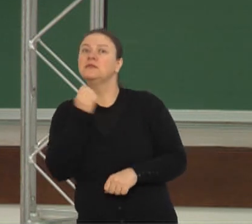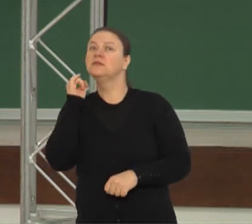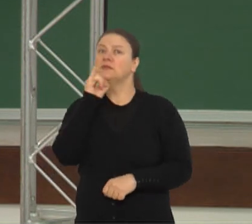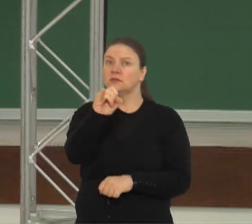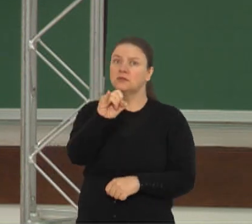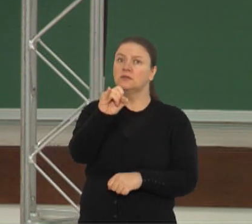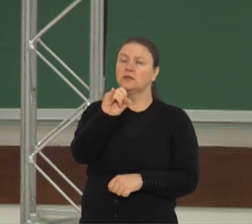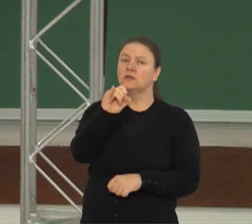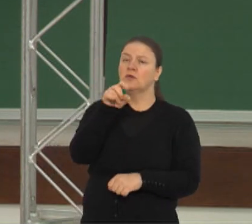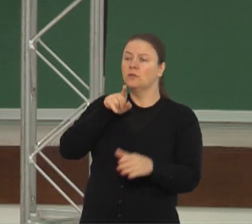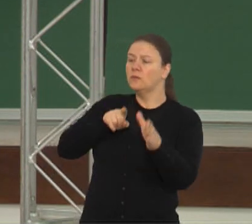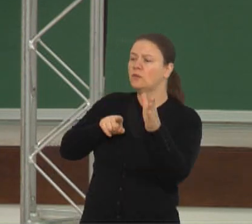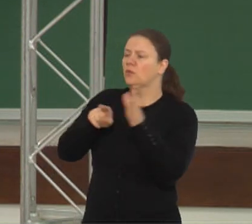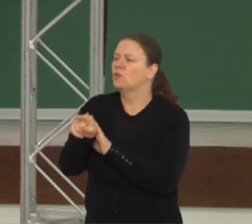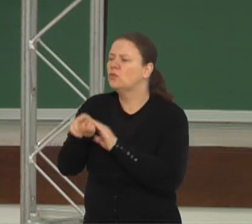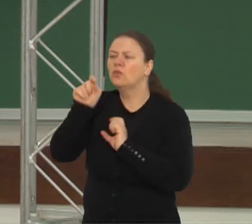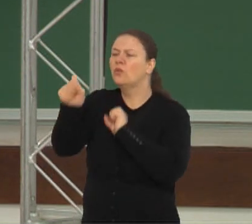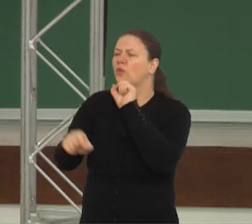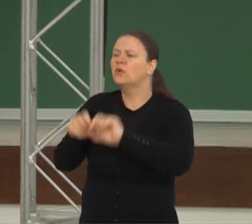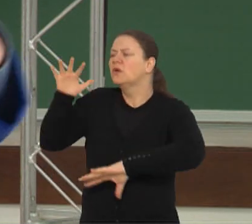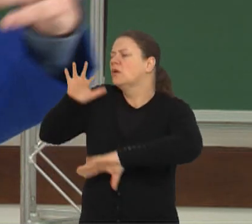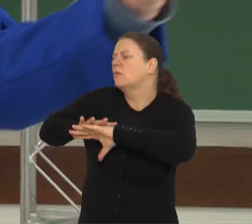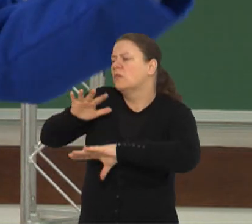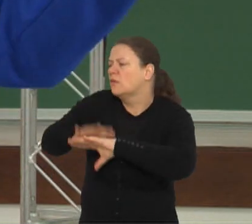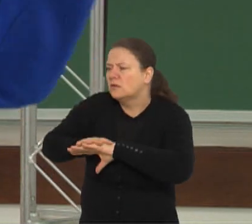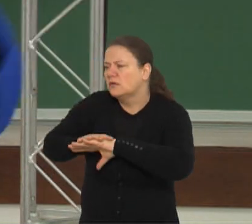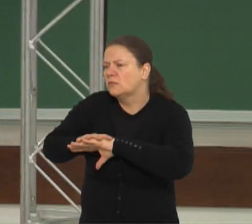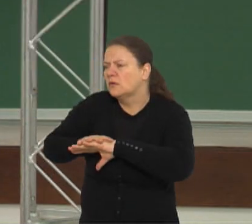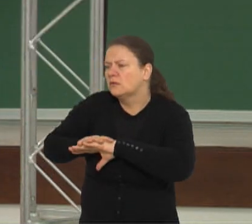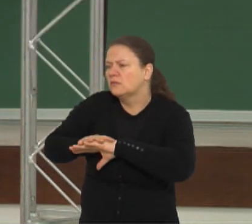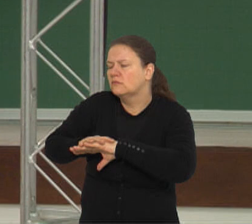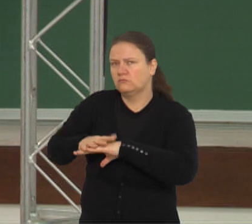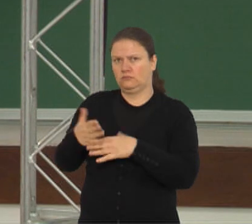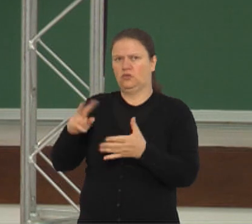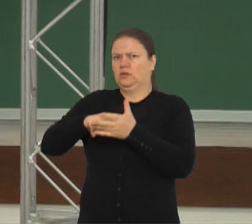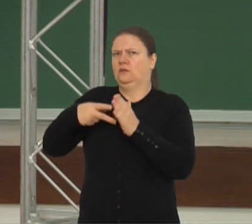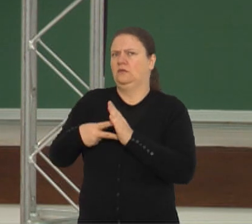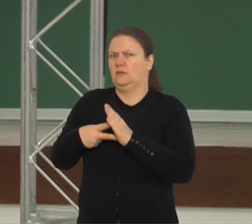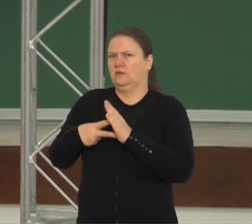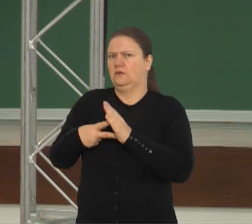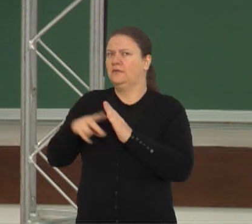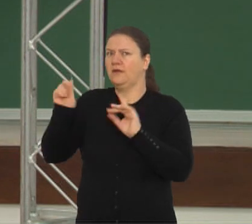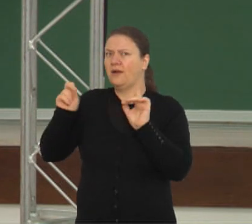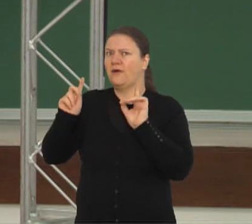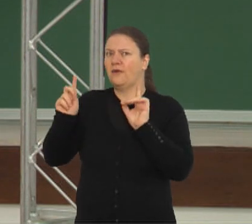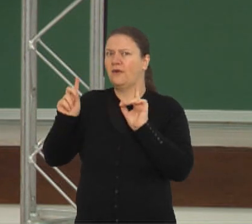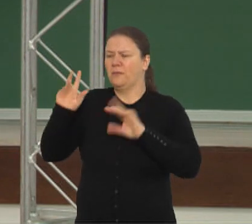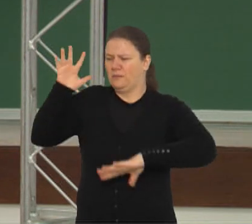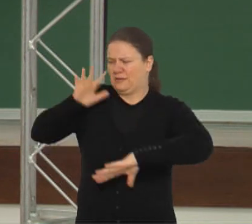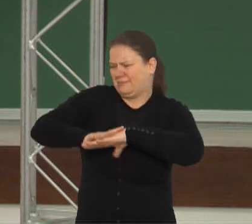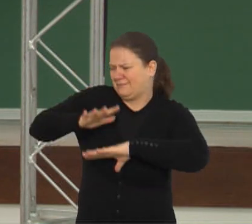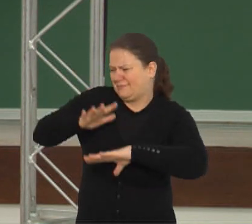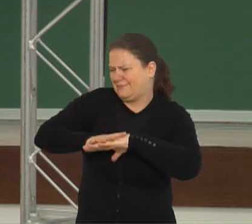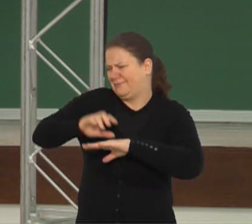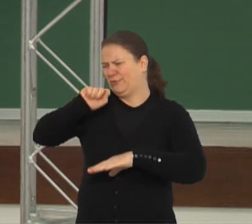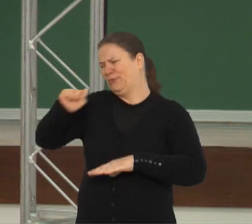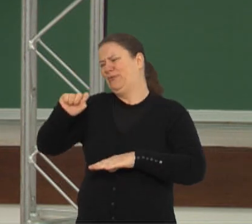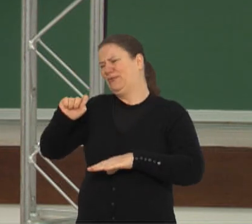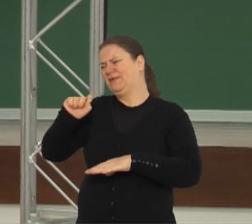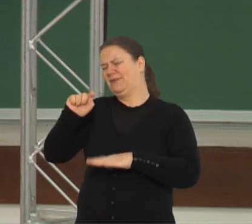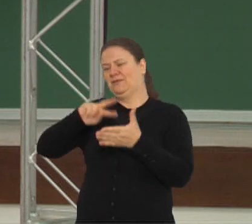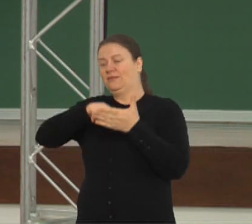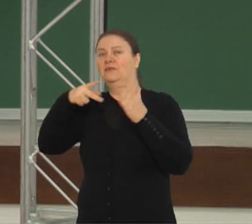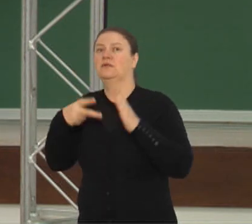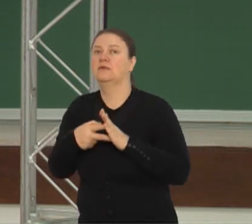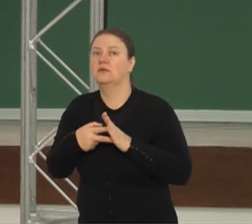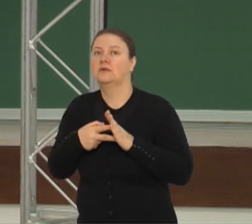é matemática, você não está matematizando, você está filosofando. Porque o filosofar é